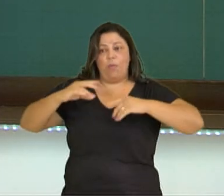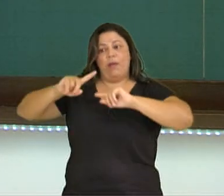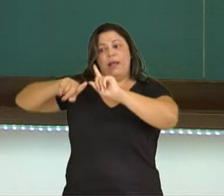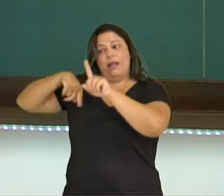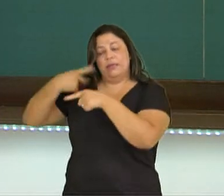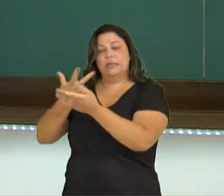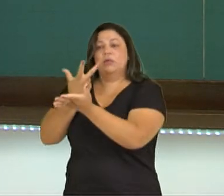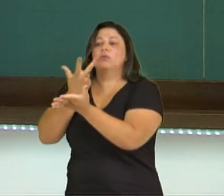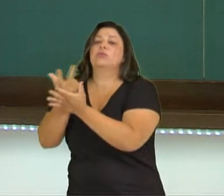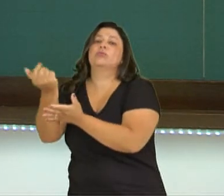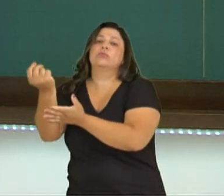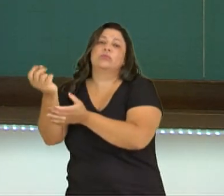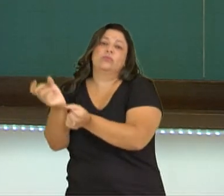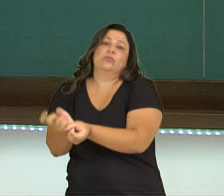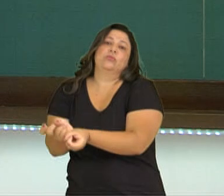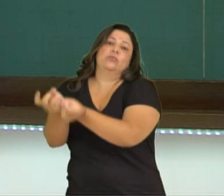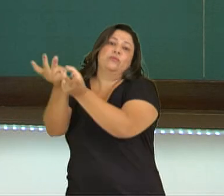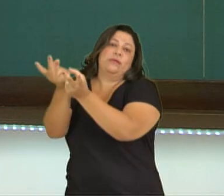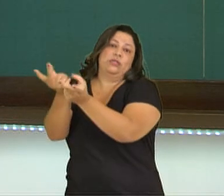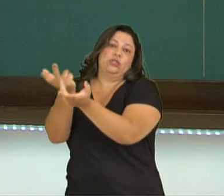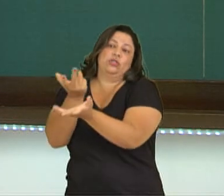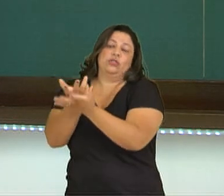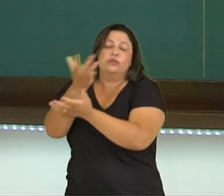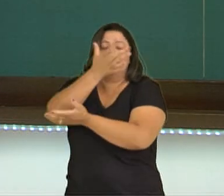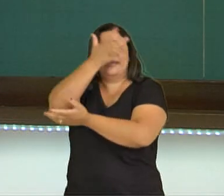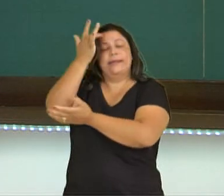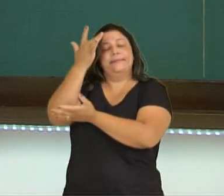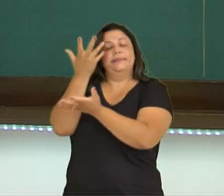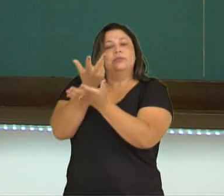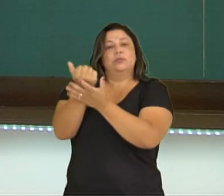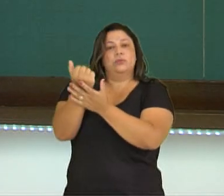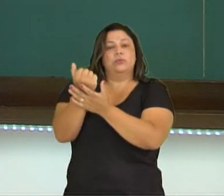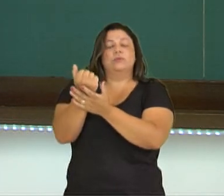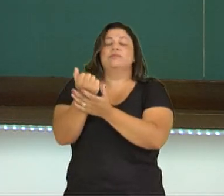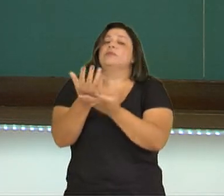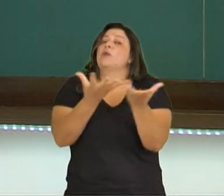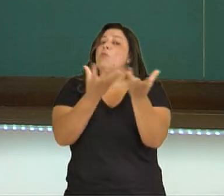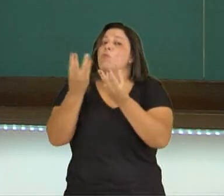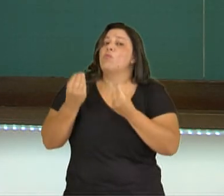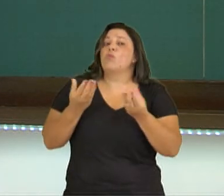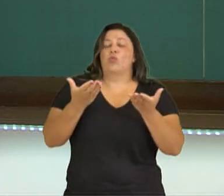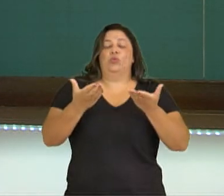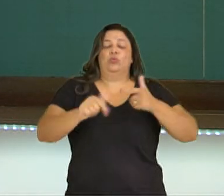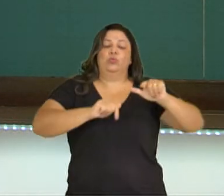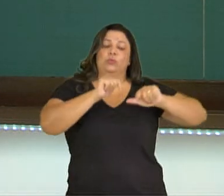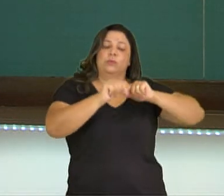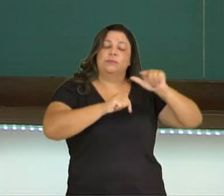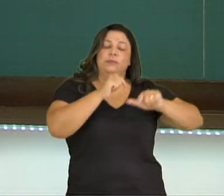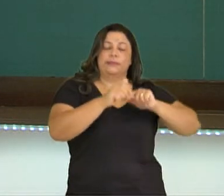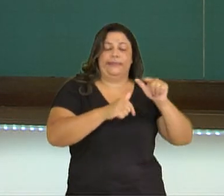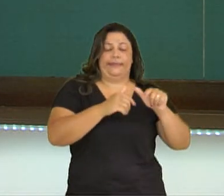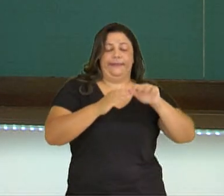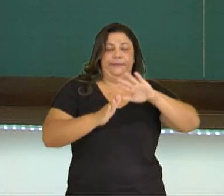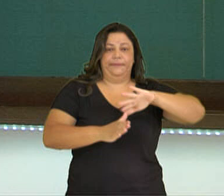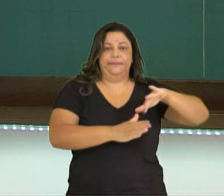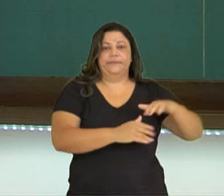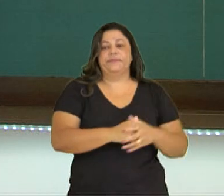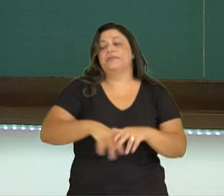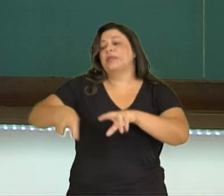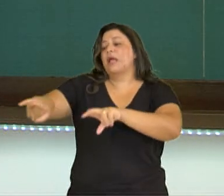eu estou falando ali do setor industrial que gera muito emprego. A pecuária, o que é a